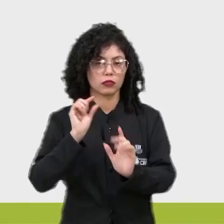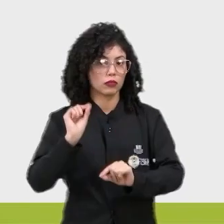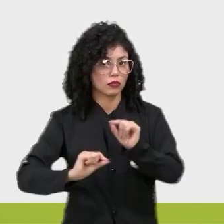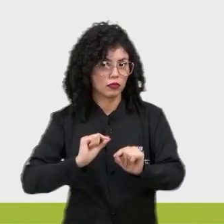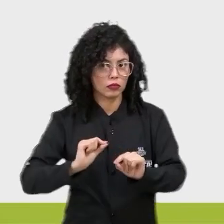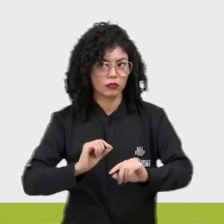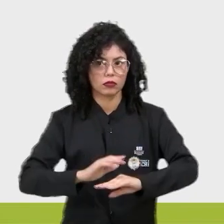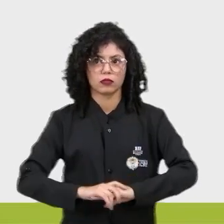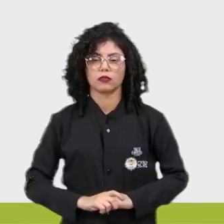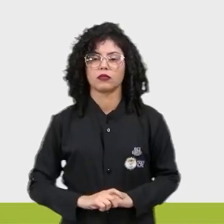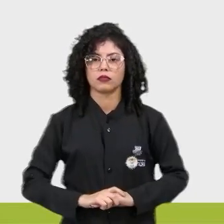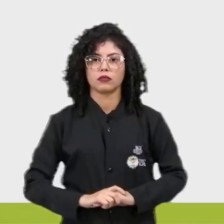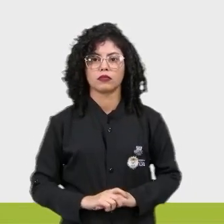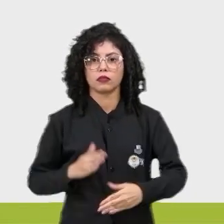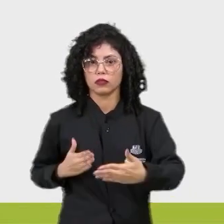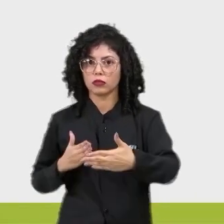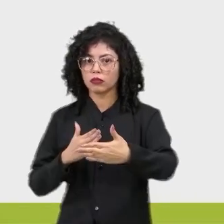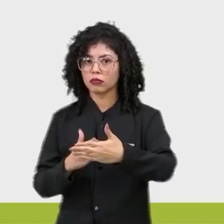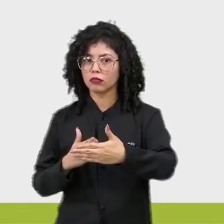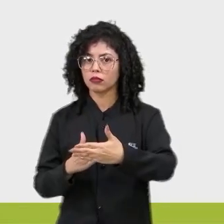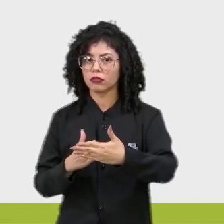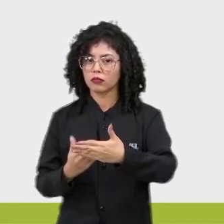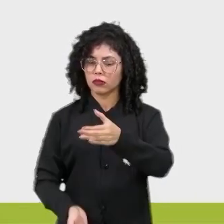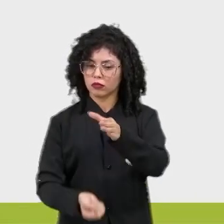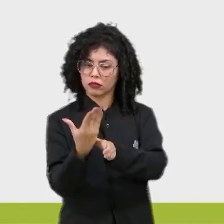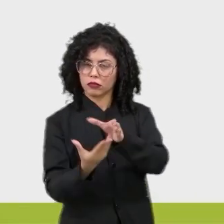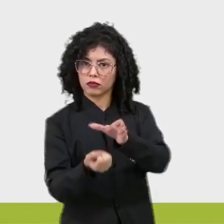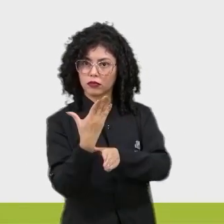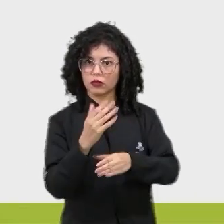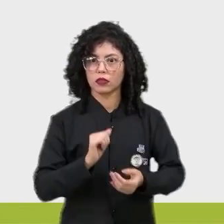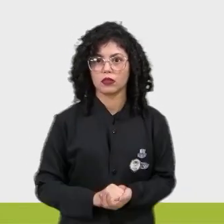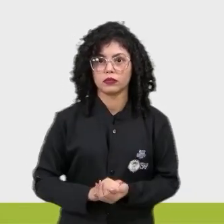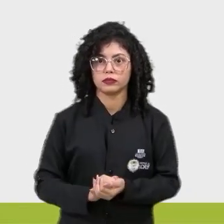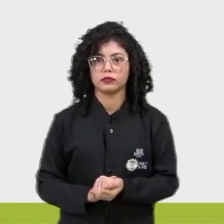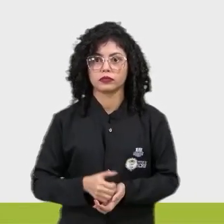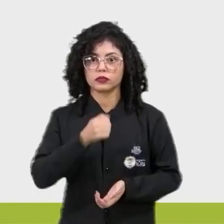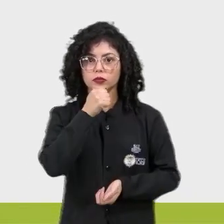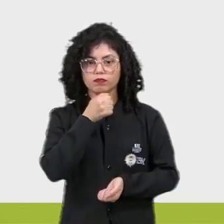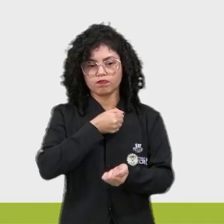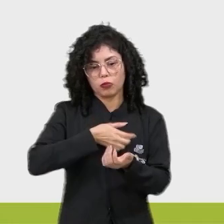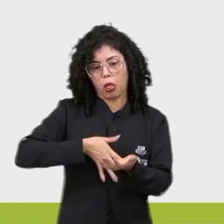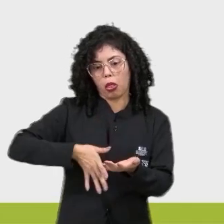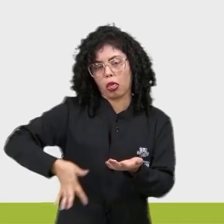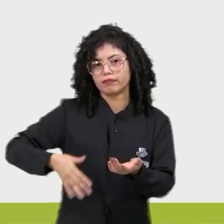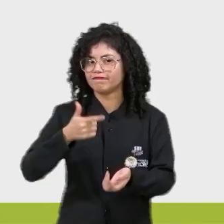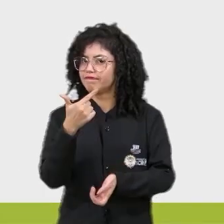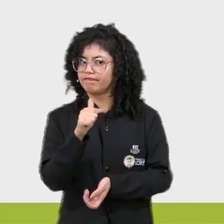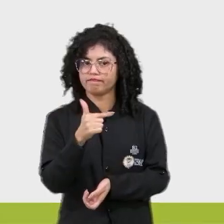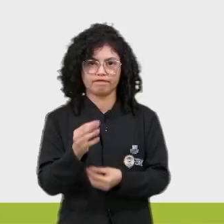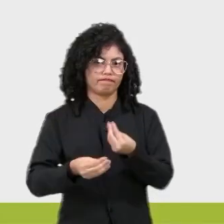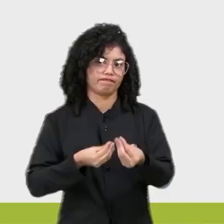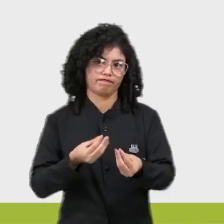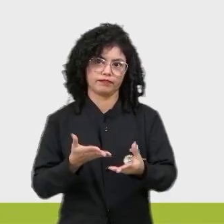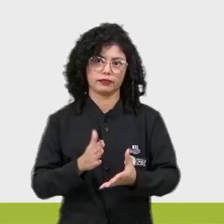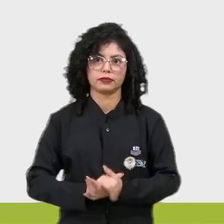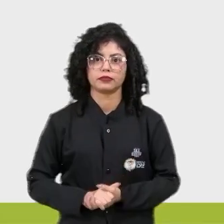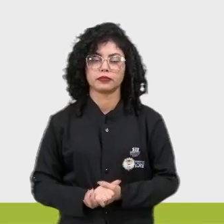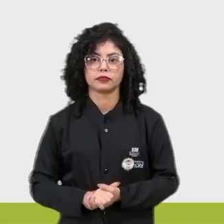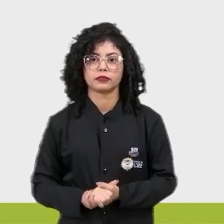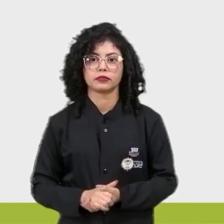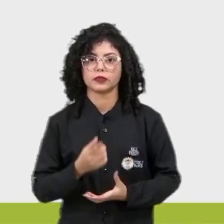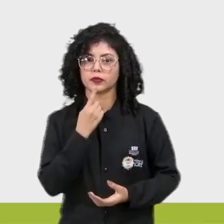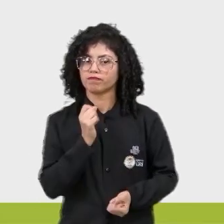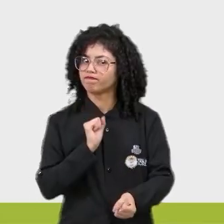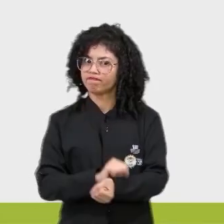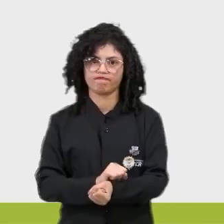para impedir a formação de trombos. Se causa hemorragia, não forma trombos. Ok? O sangue